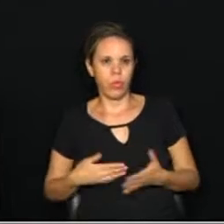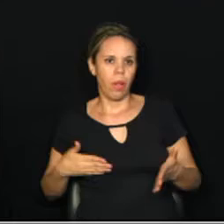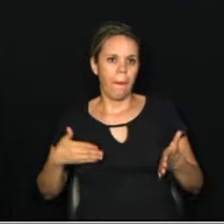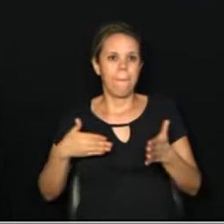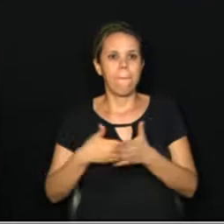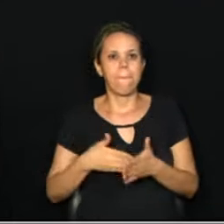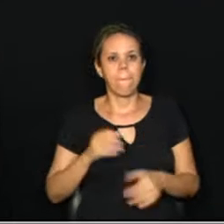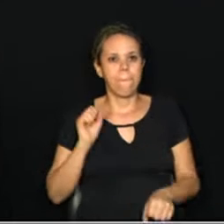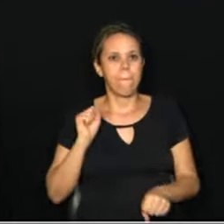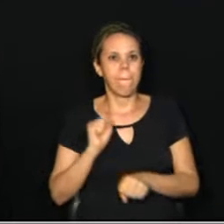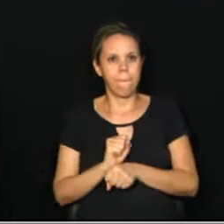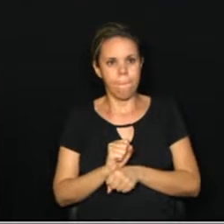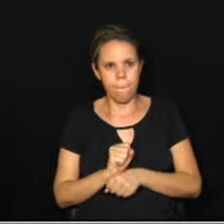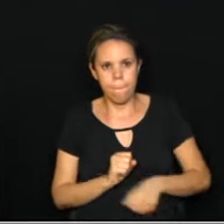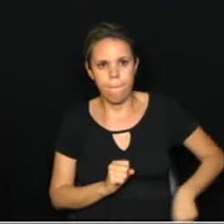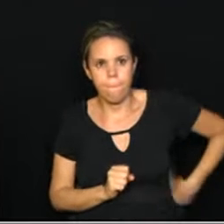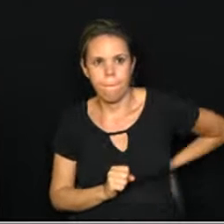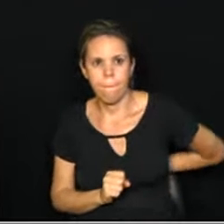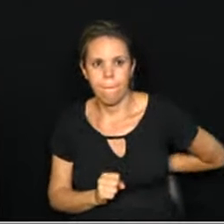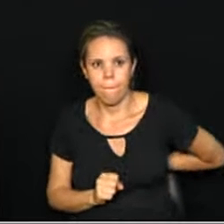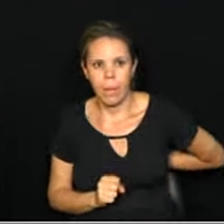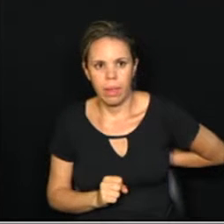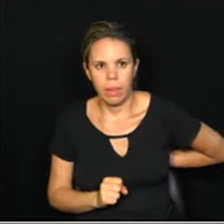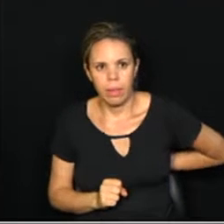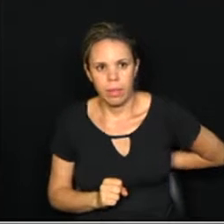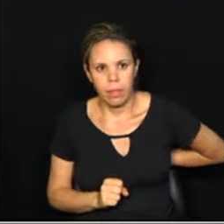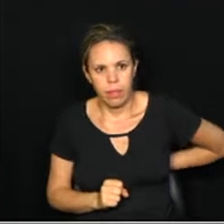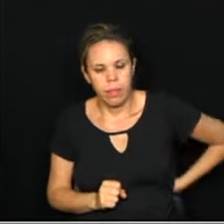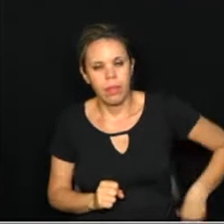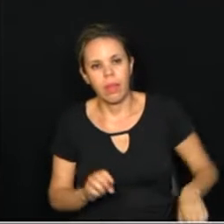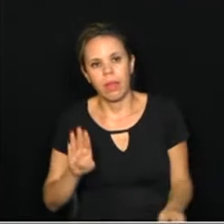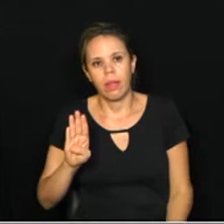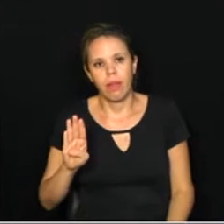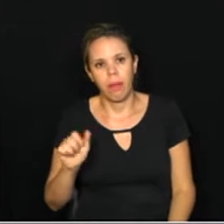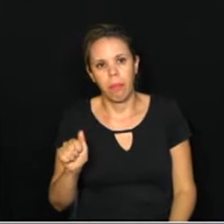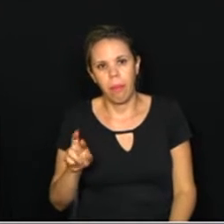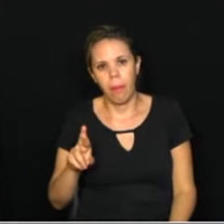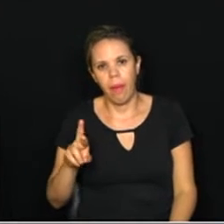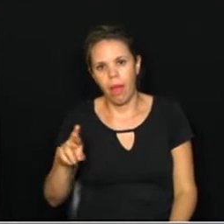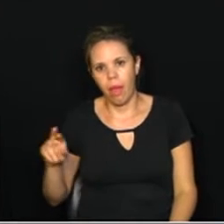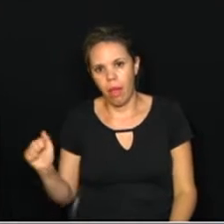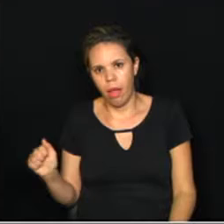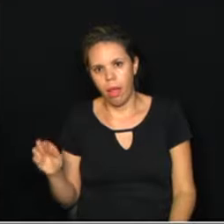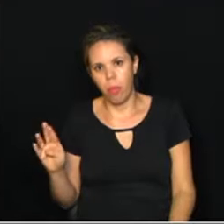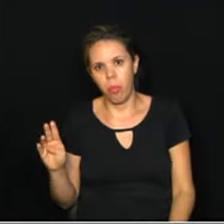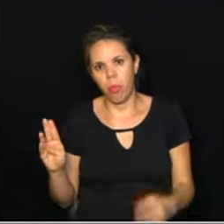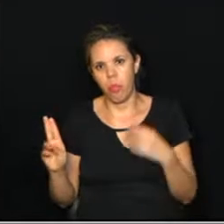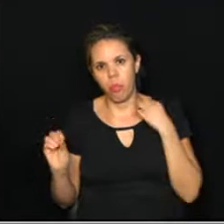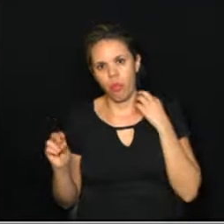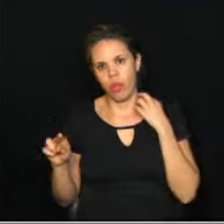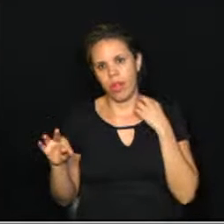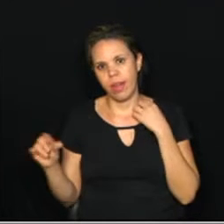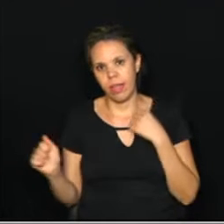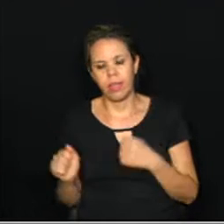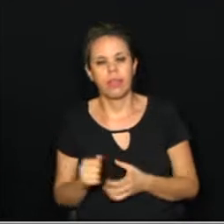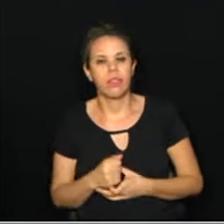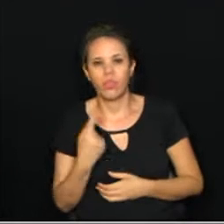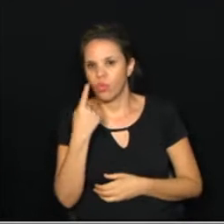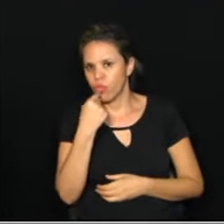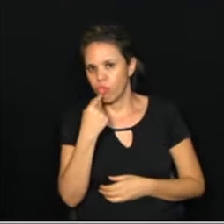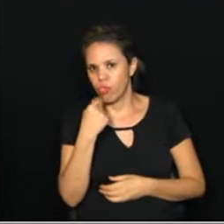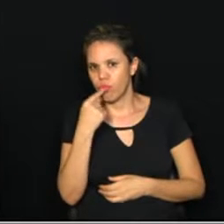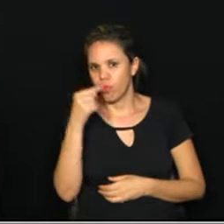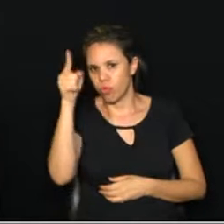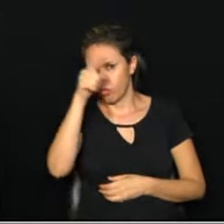de Barra Bonita, ali no sentido de Santa Maria da Serra. E aqui, destacado de vermelho para os